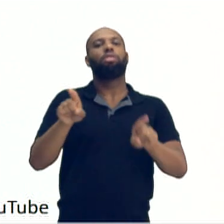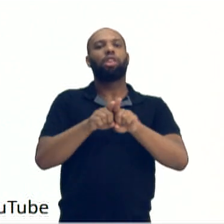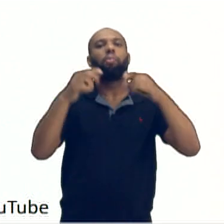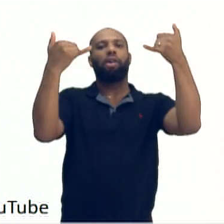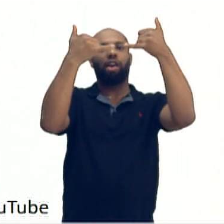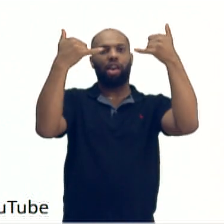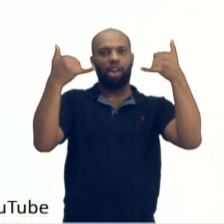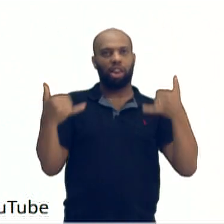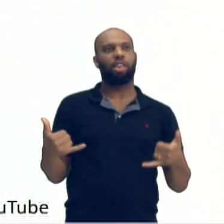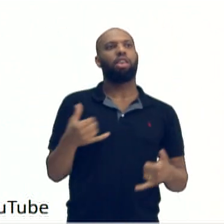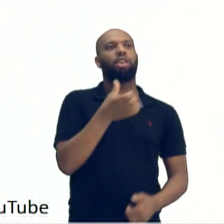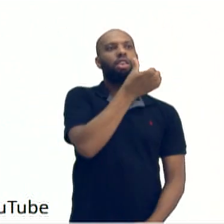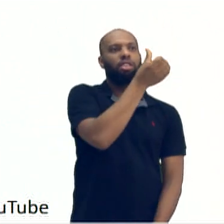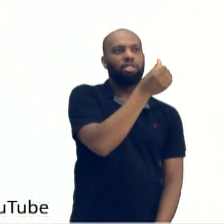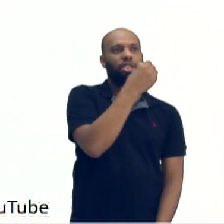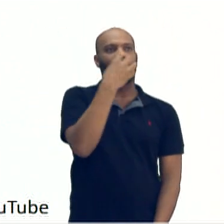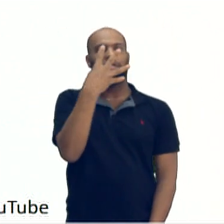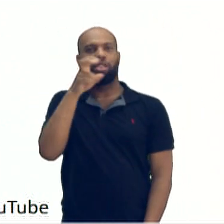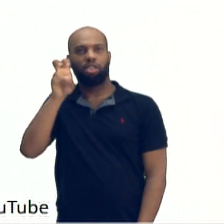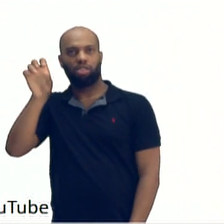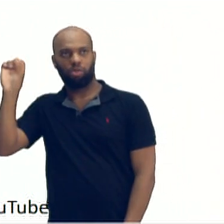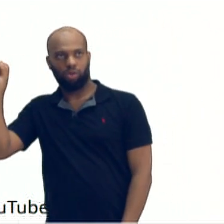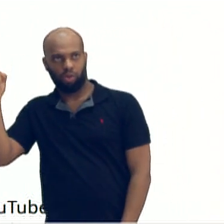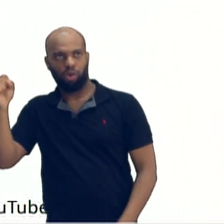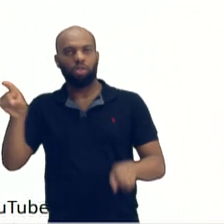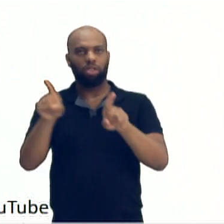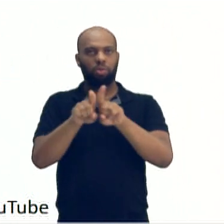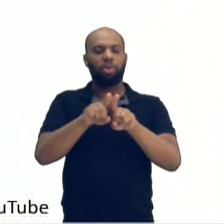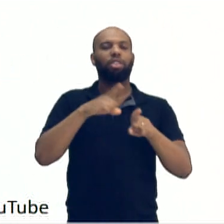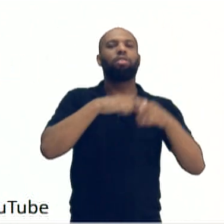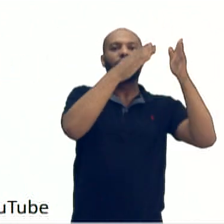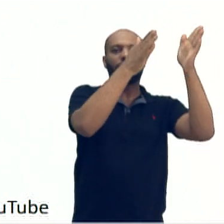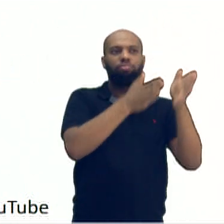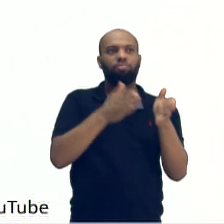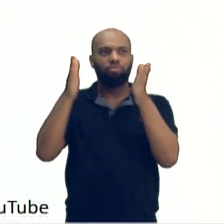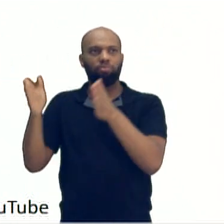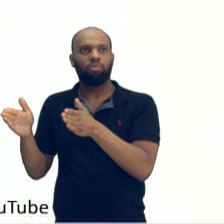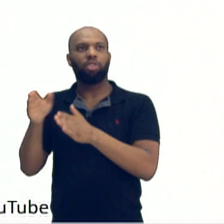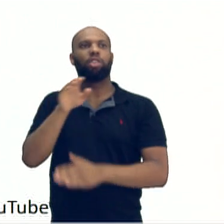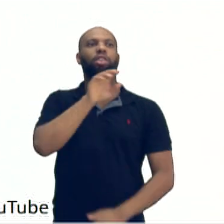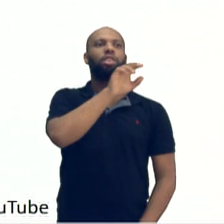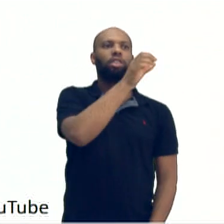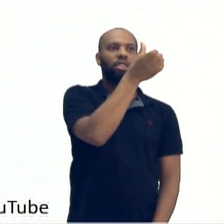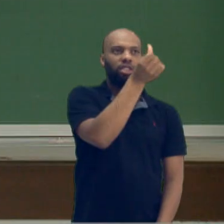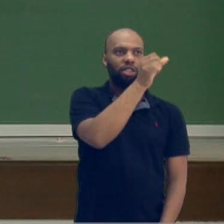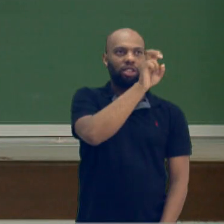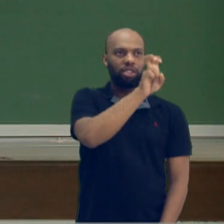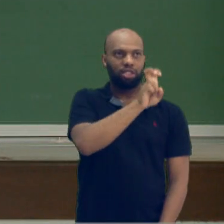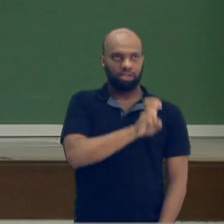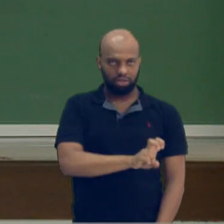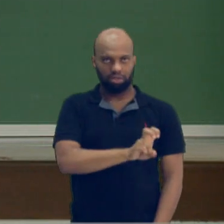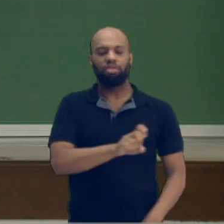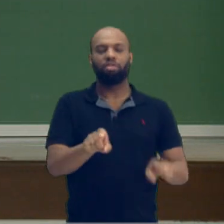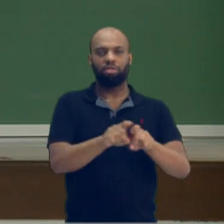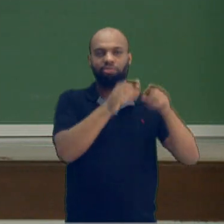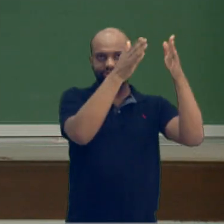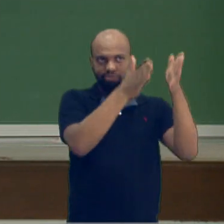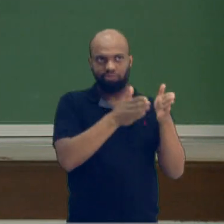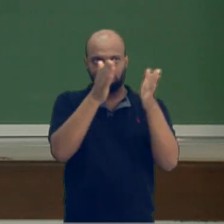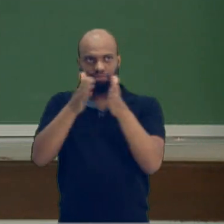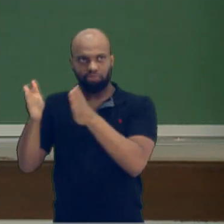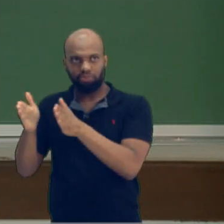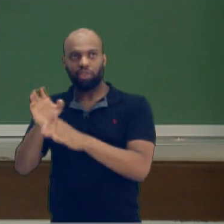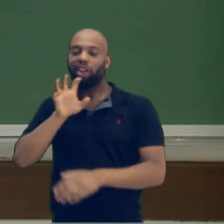ó, 6, 4, 5 e 8. E vamos ter todas as colunas, 6, 5 e 5, perfeito? Então, essa seria